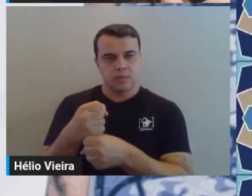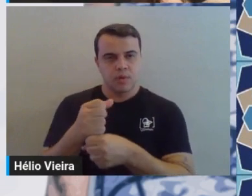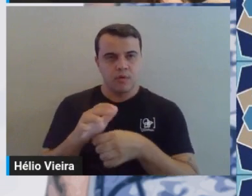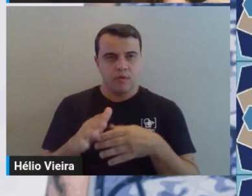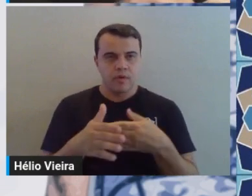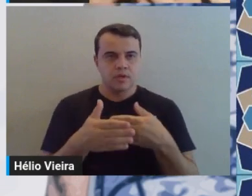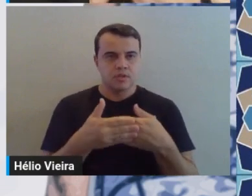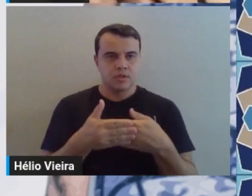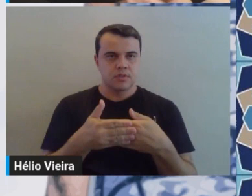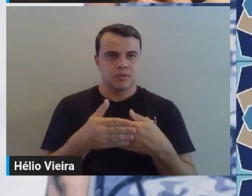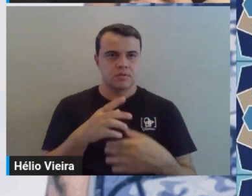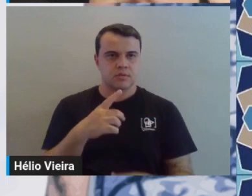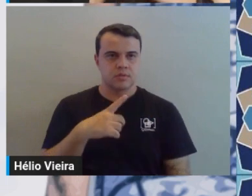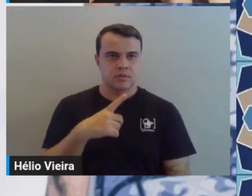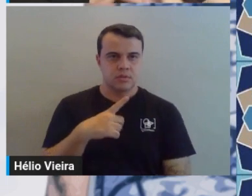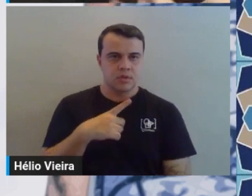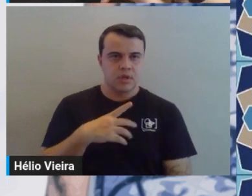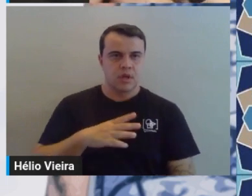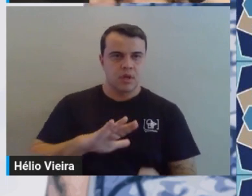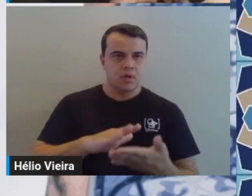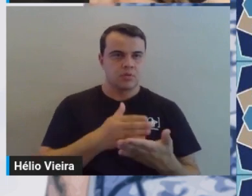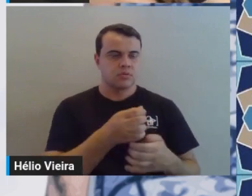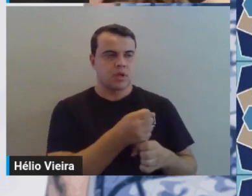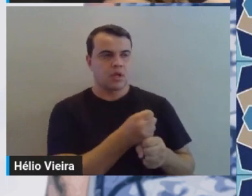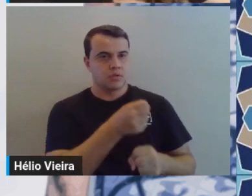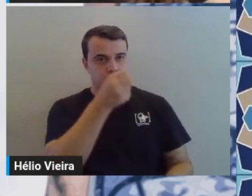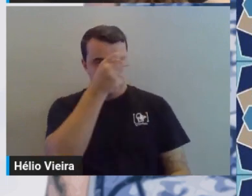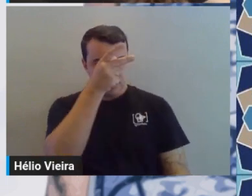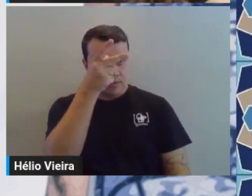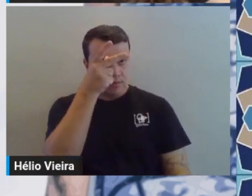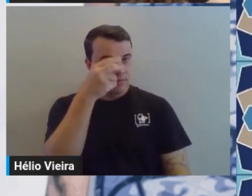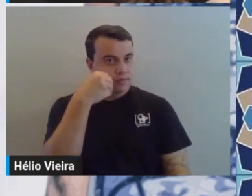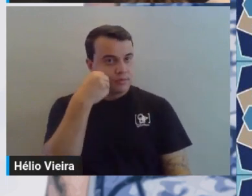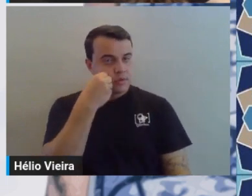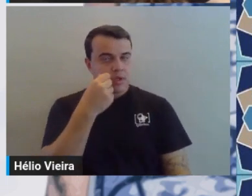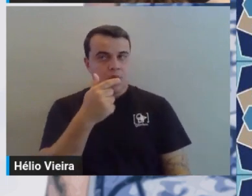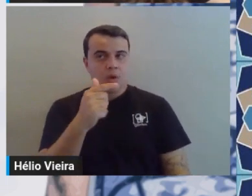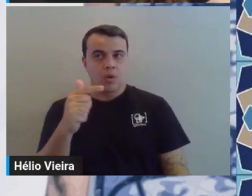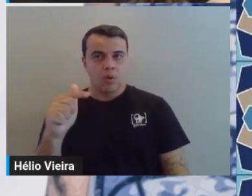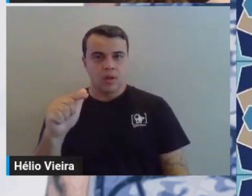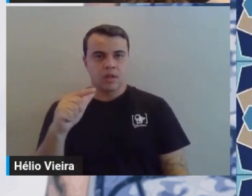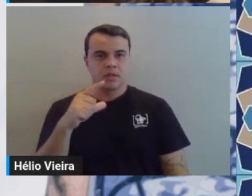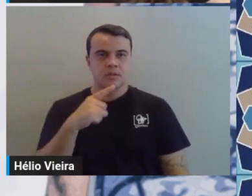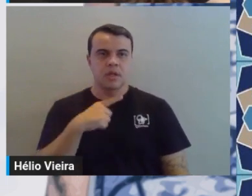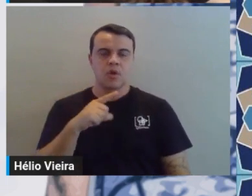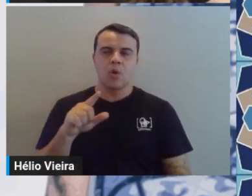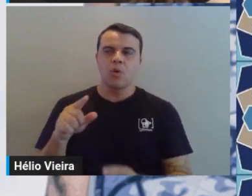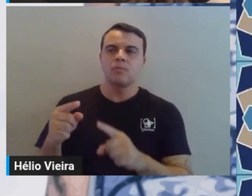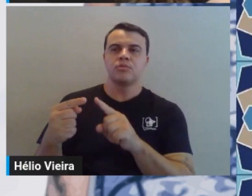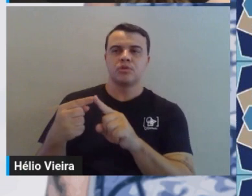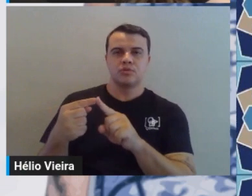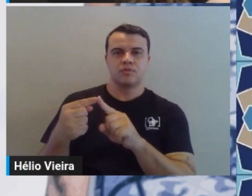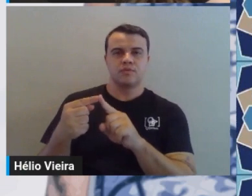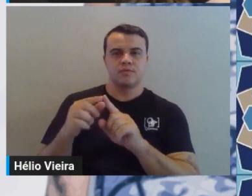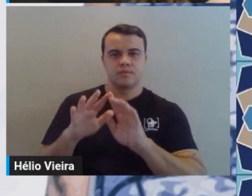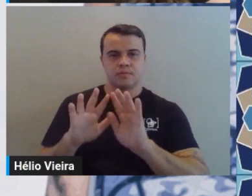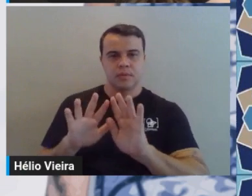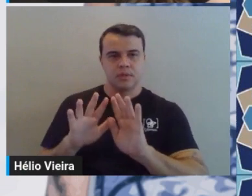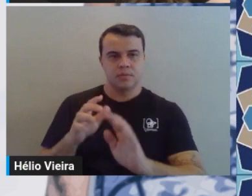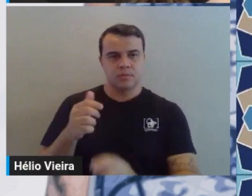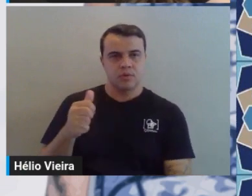fechado alguns anos, a prefeitura tenta dar outras funcionalidades, mas só